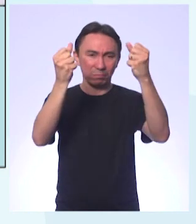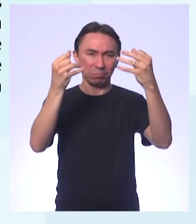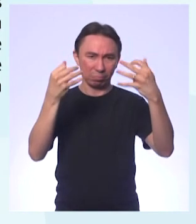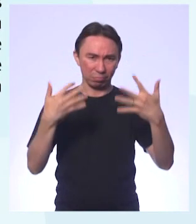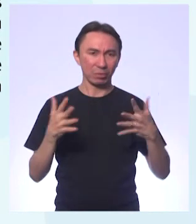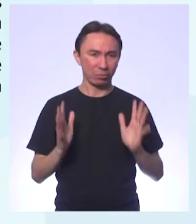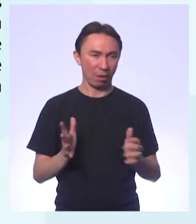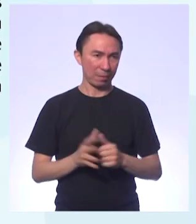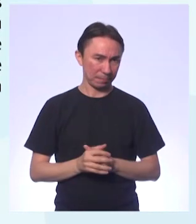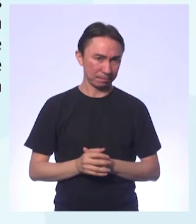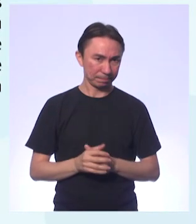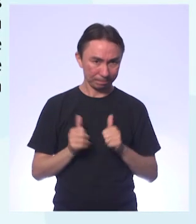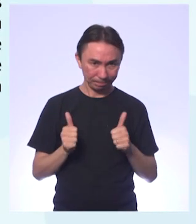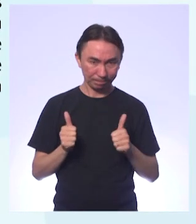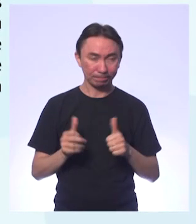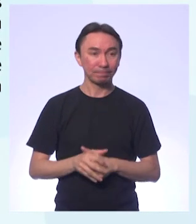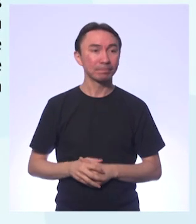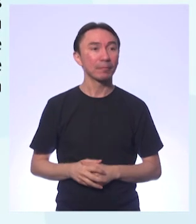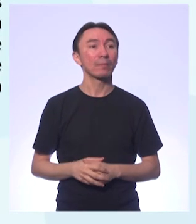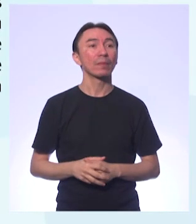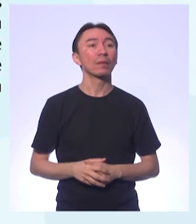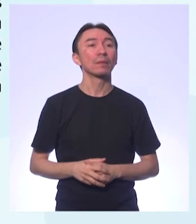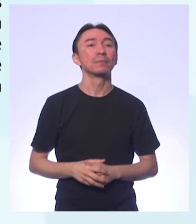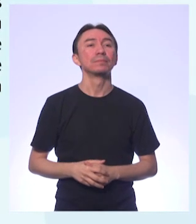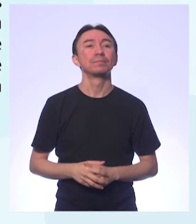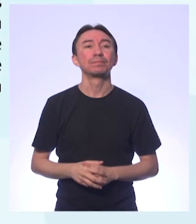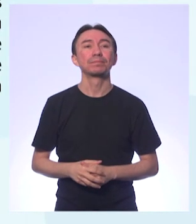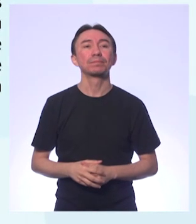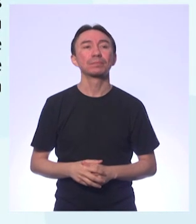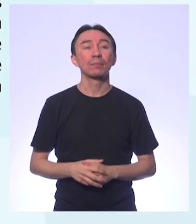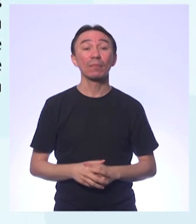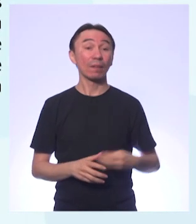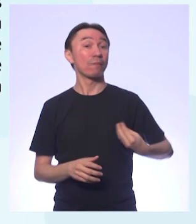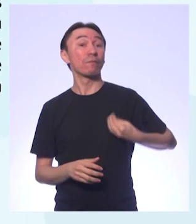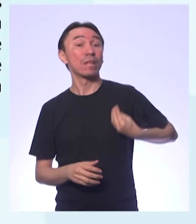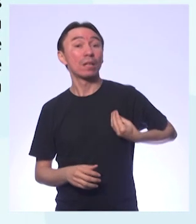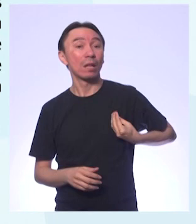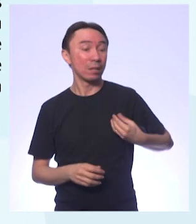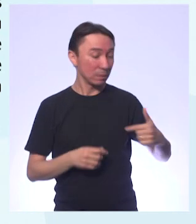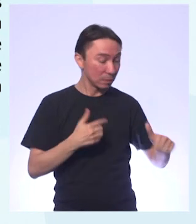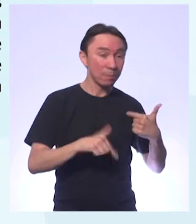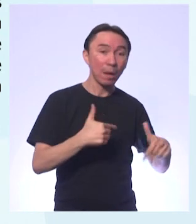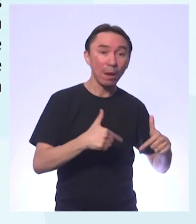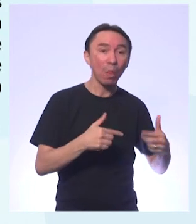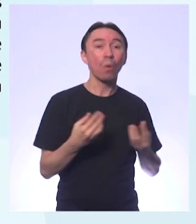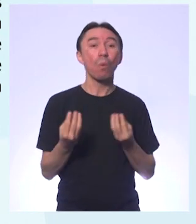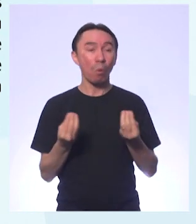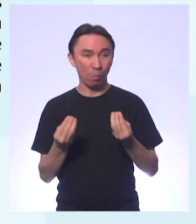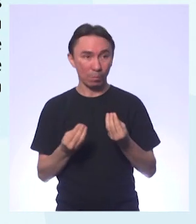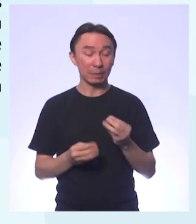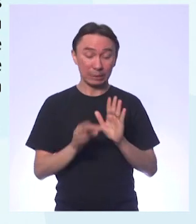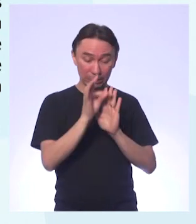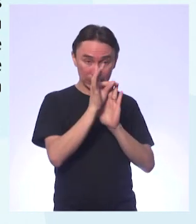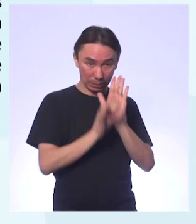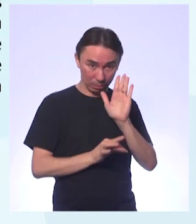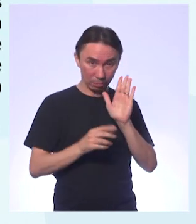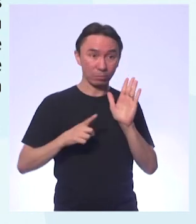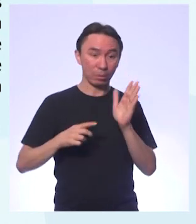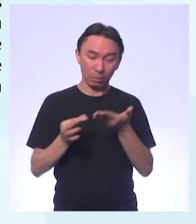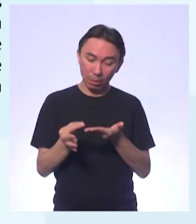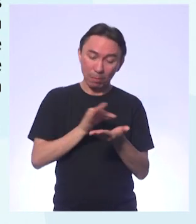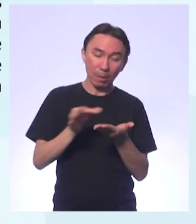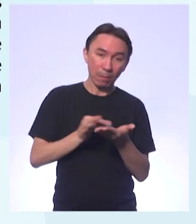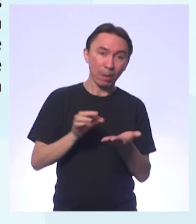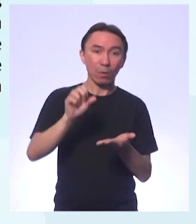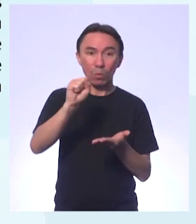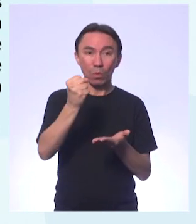aula. Bom, condições de vida e trabalho. Esse texto está na página 82, tá? Para quem